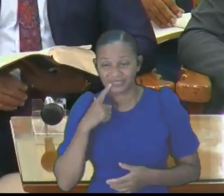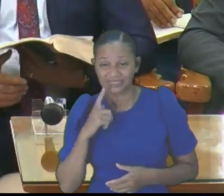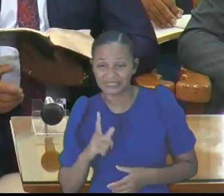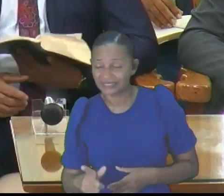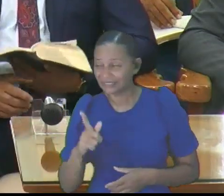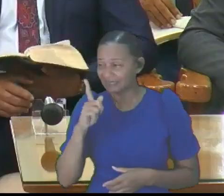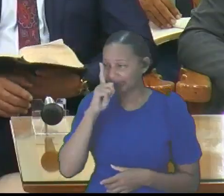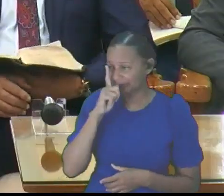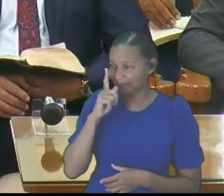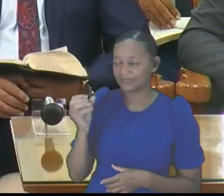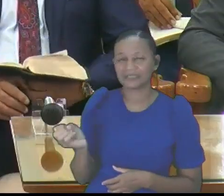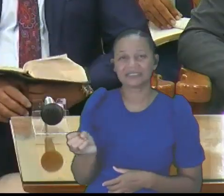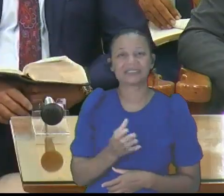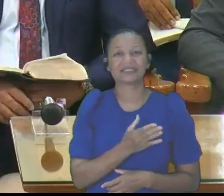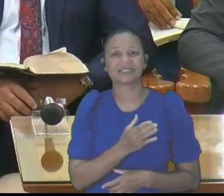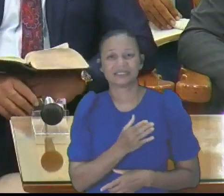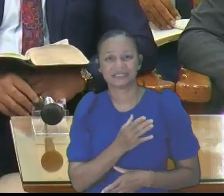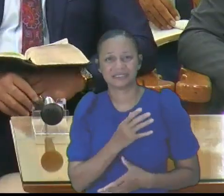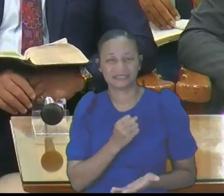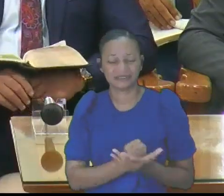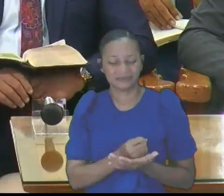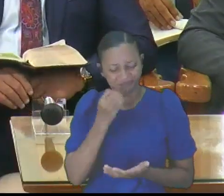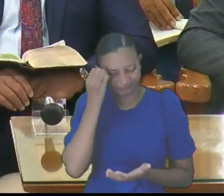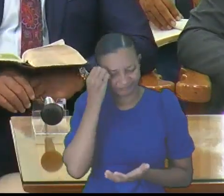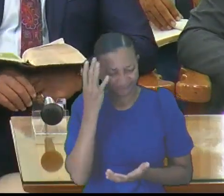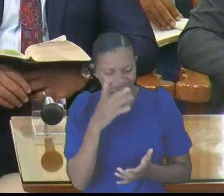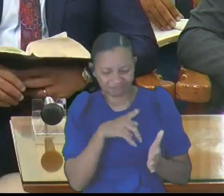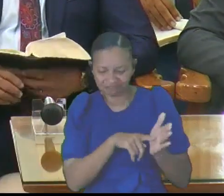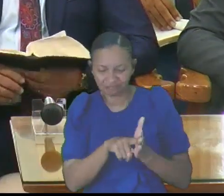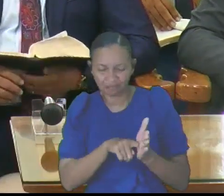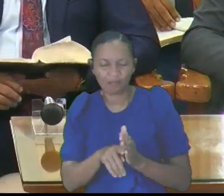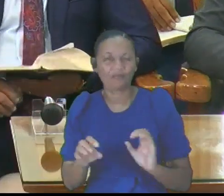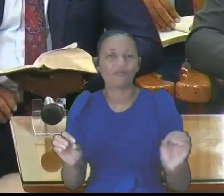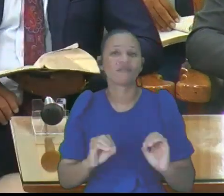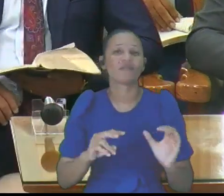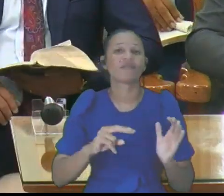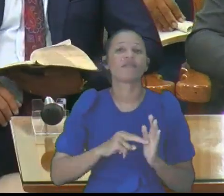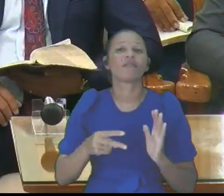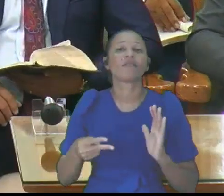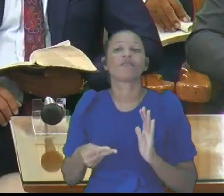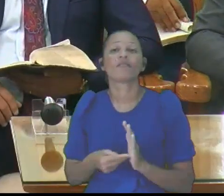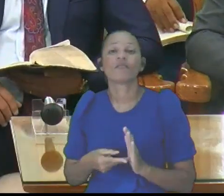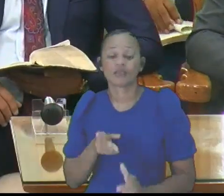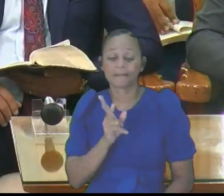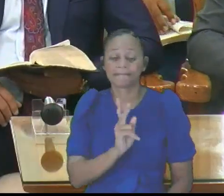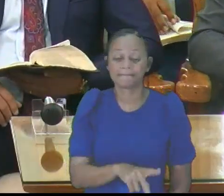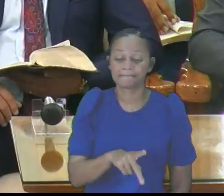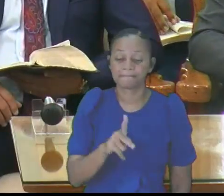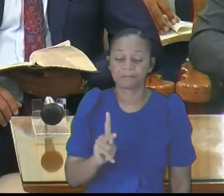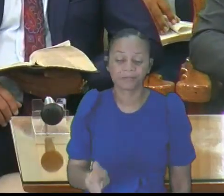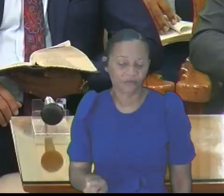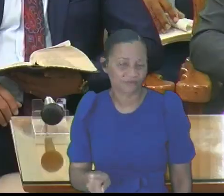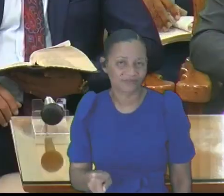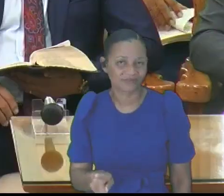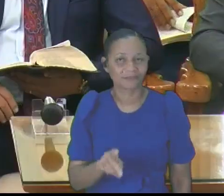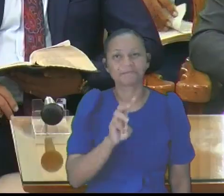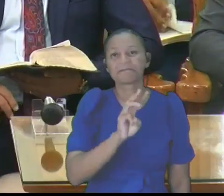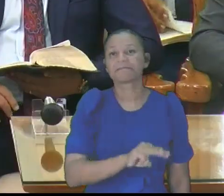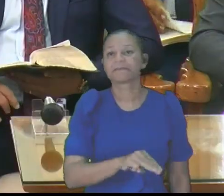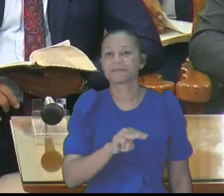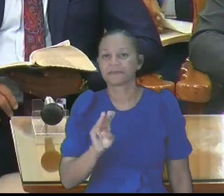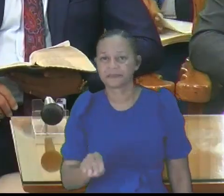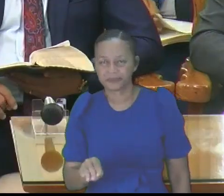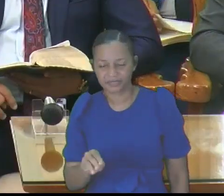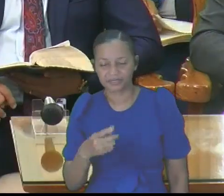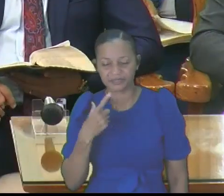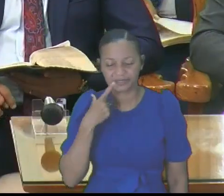Novo Testamento, não sei, não estou lembrado do que eu não pesquisei, mas significa professor, mestre. No